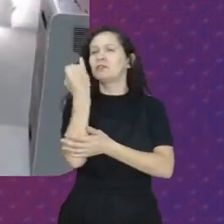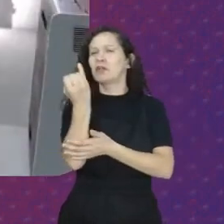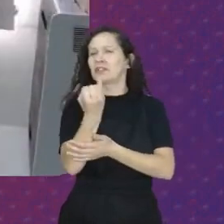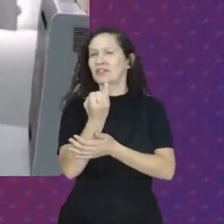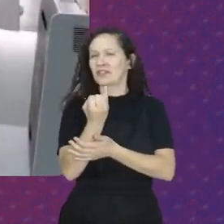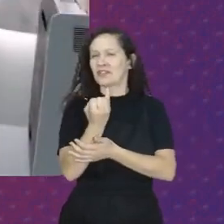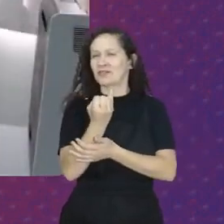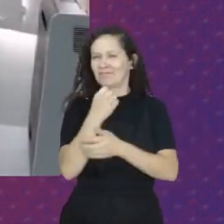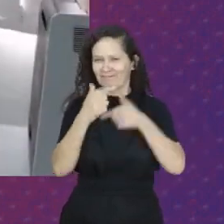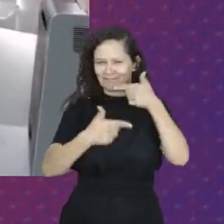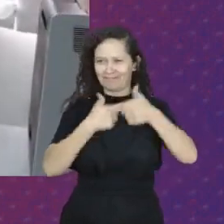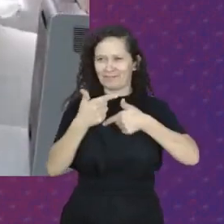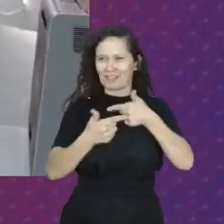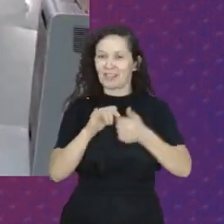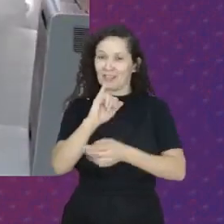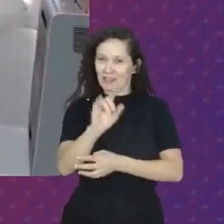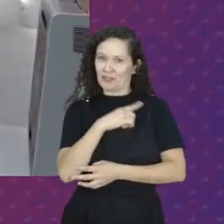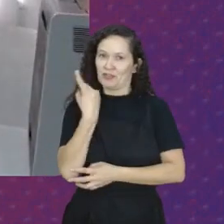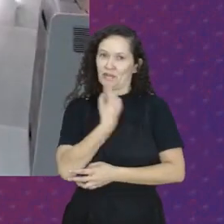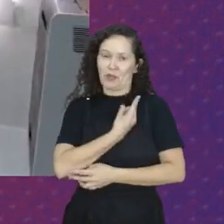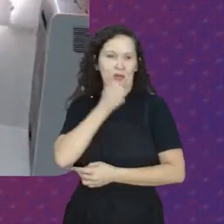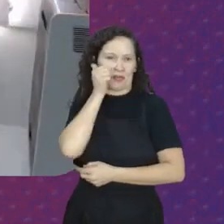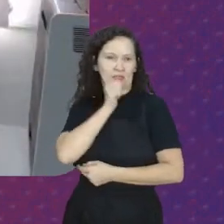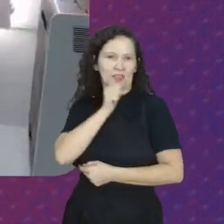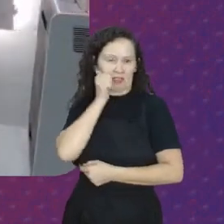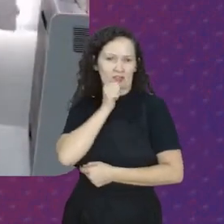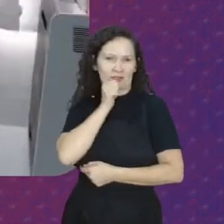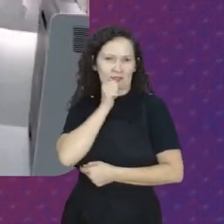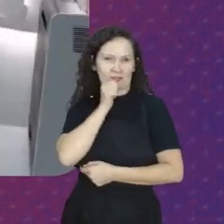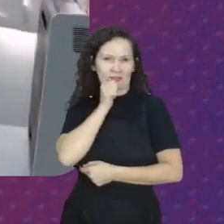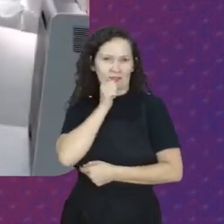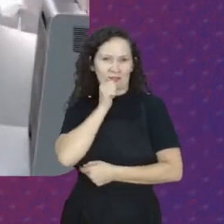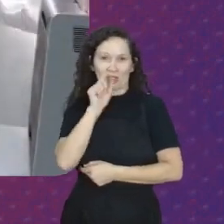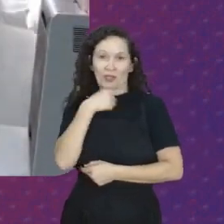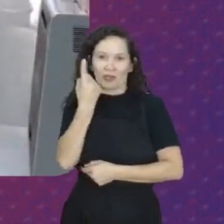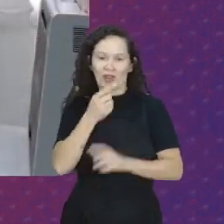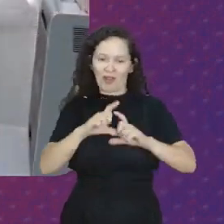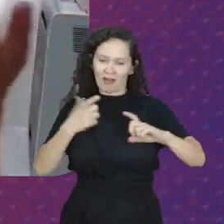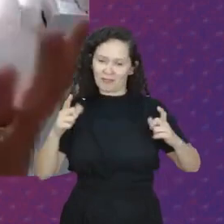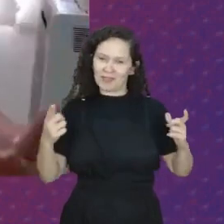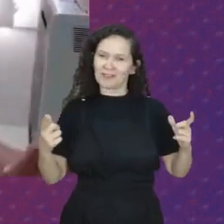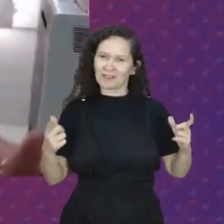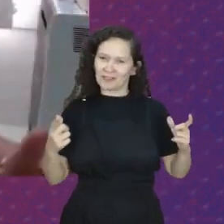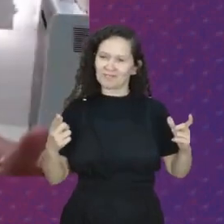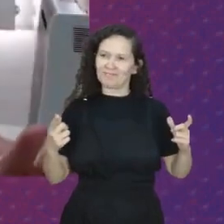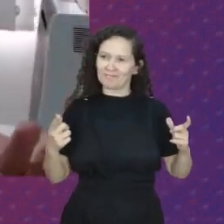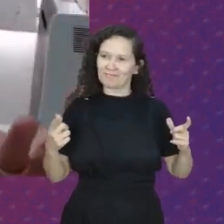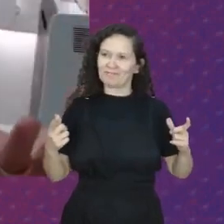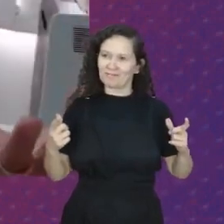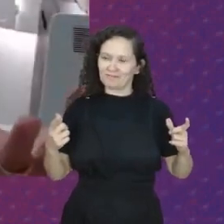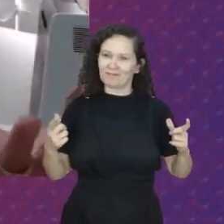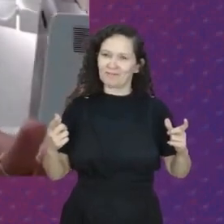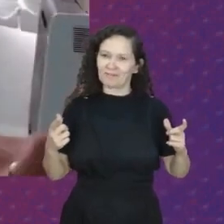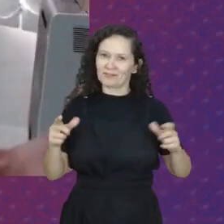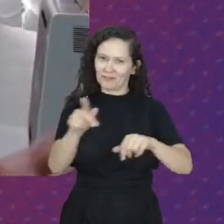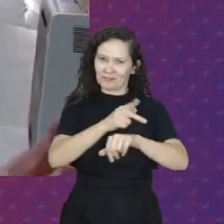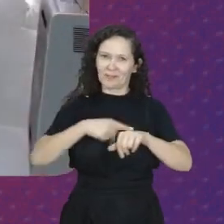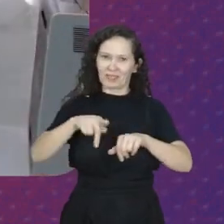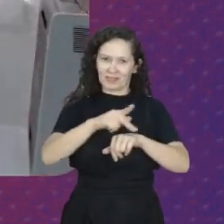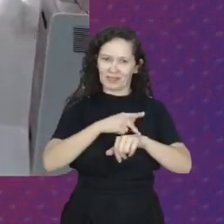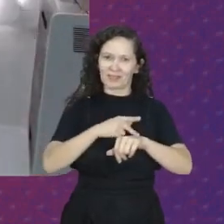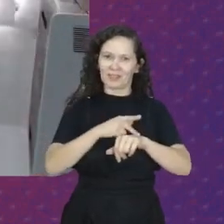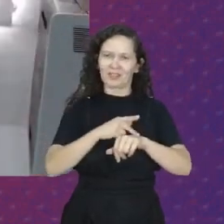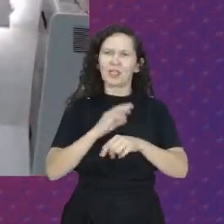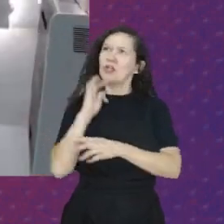interrogação. Se nós, mulheres, somos a maioria